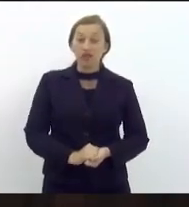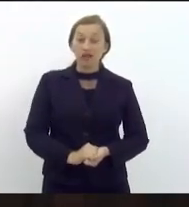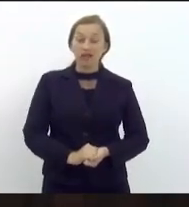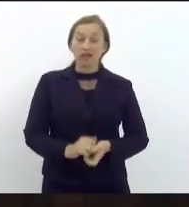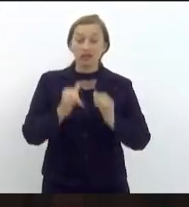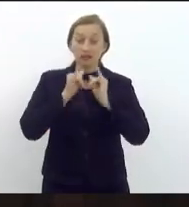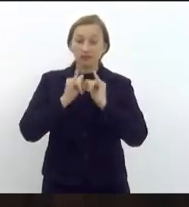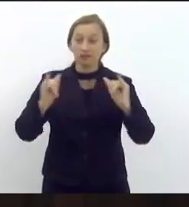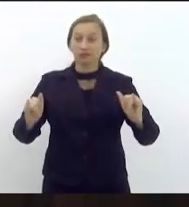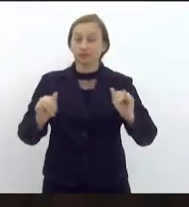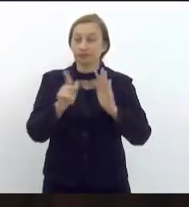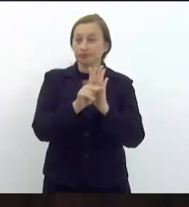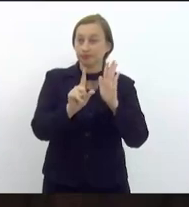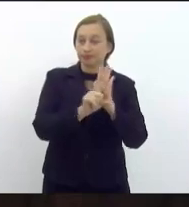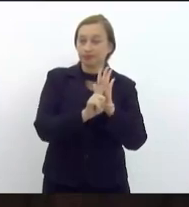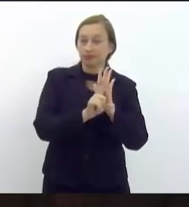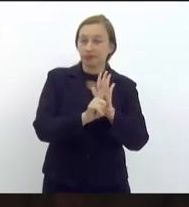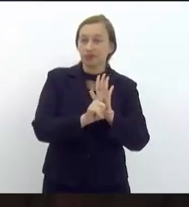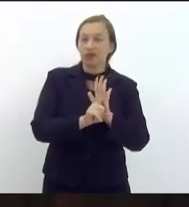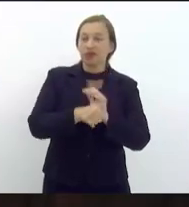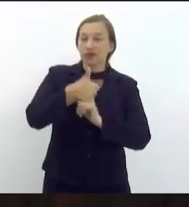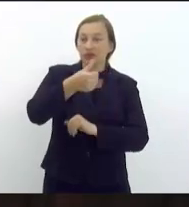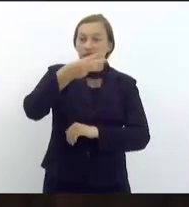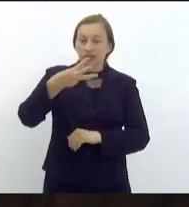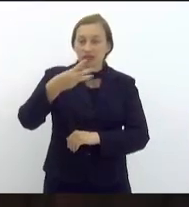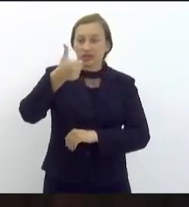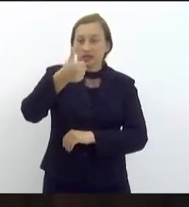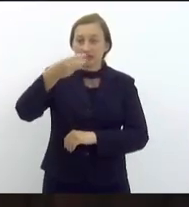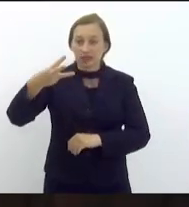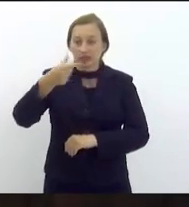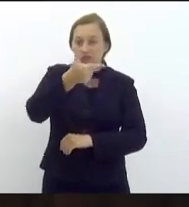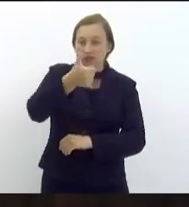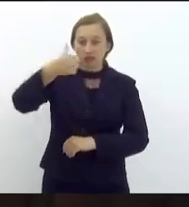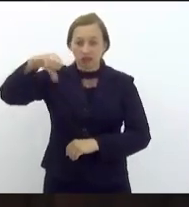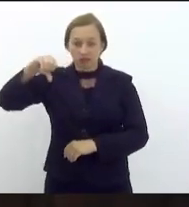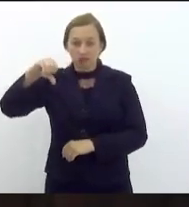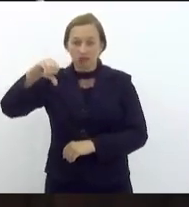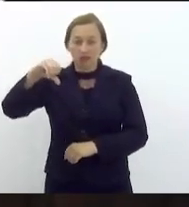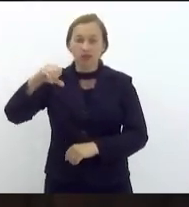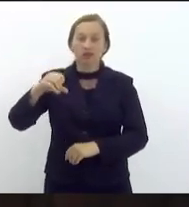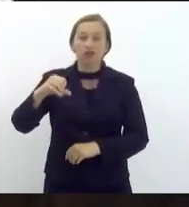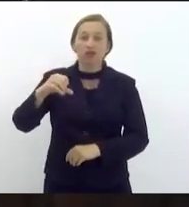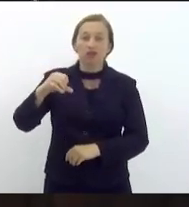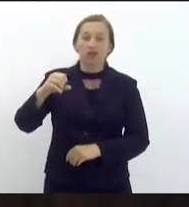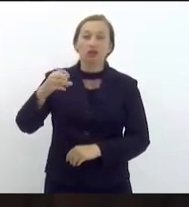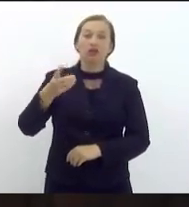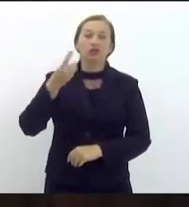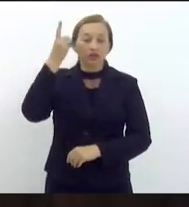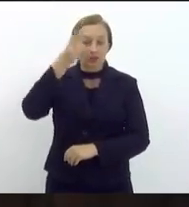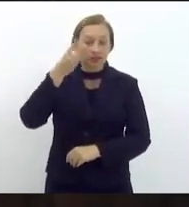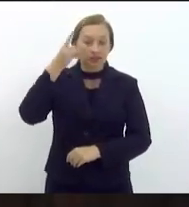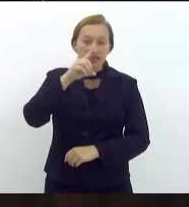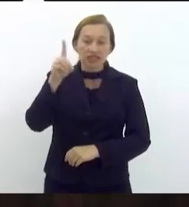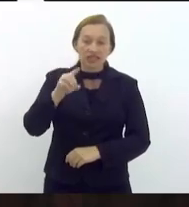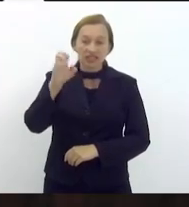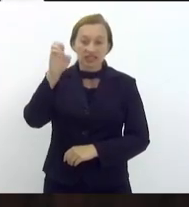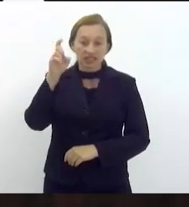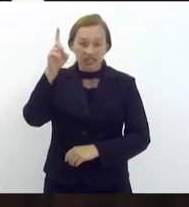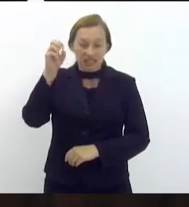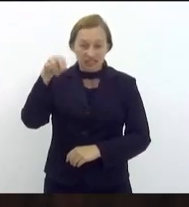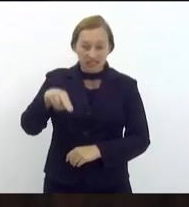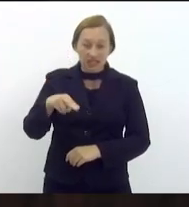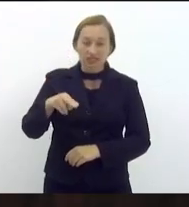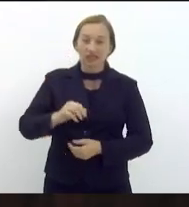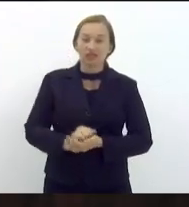anuncio projeto de lei número 1313 de 2019 de autoria da deputada zeidan que